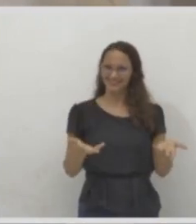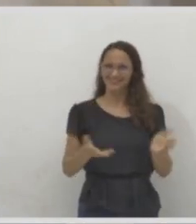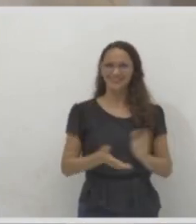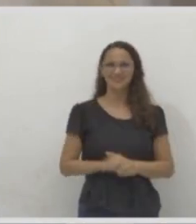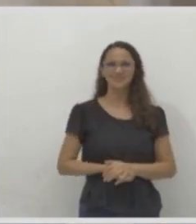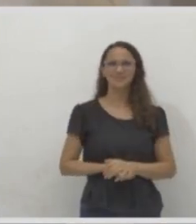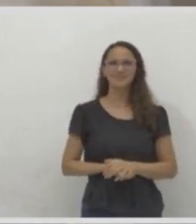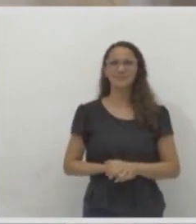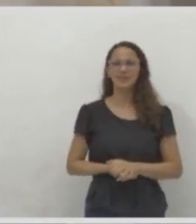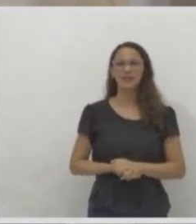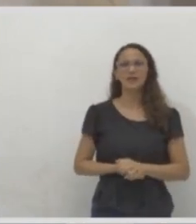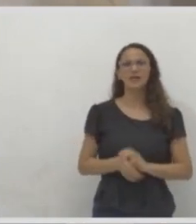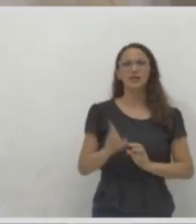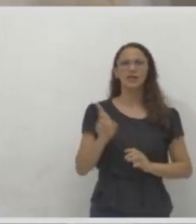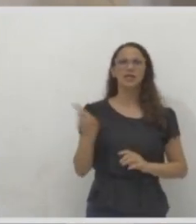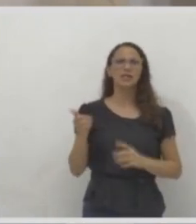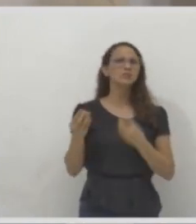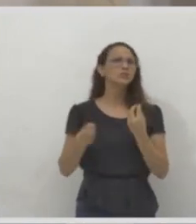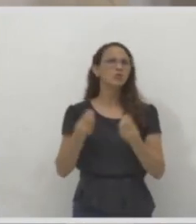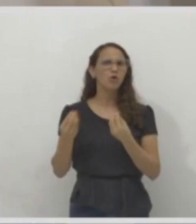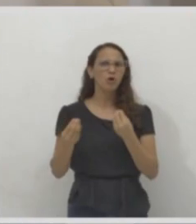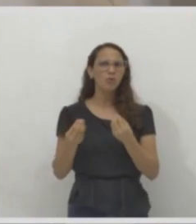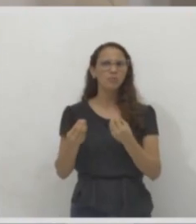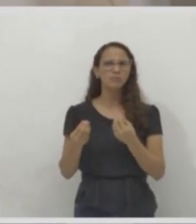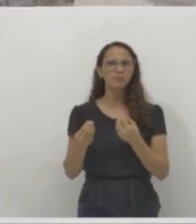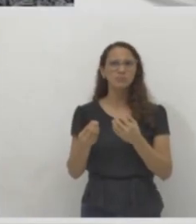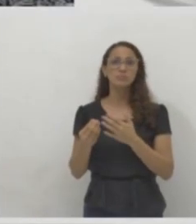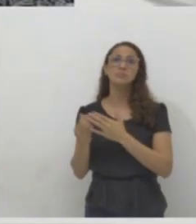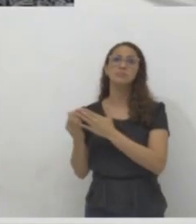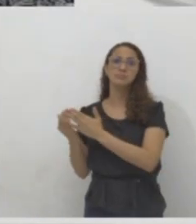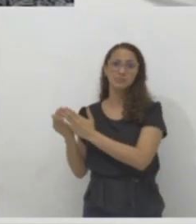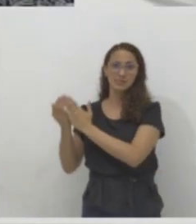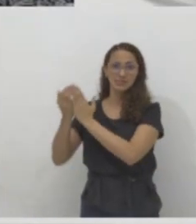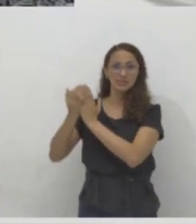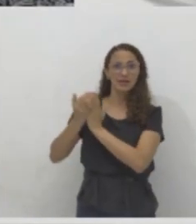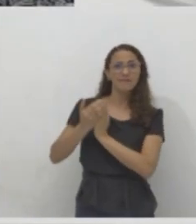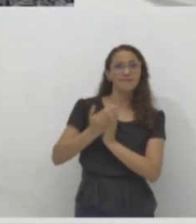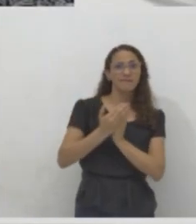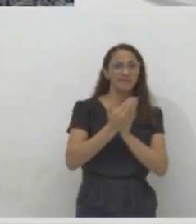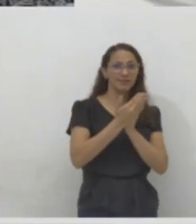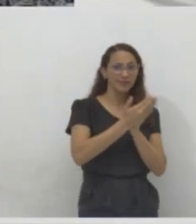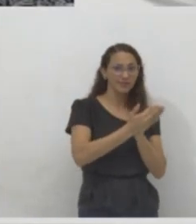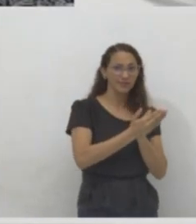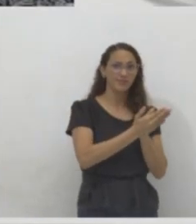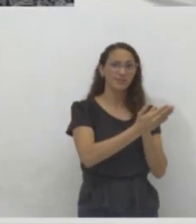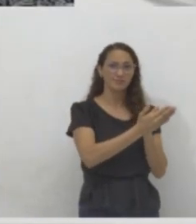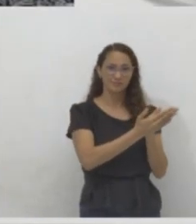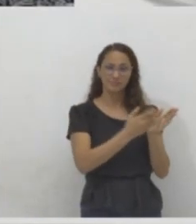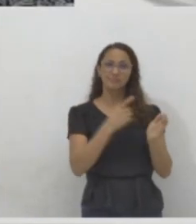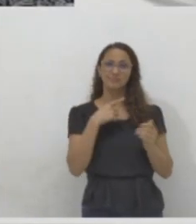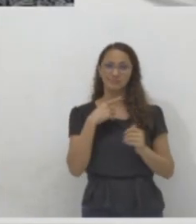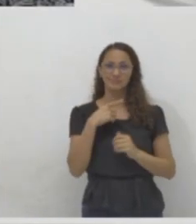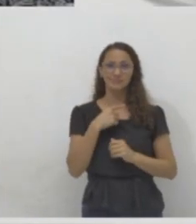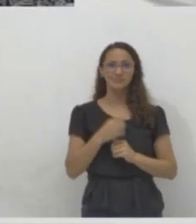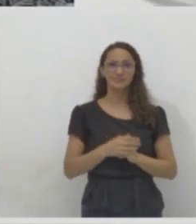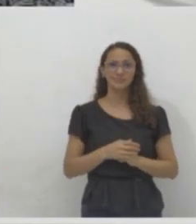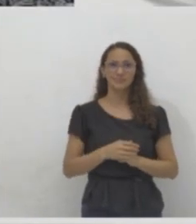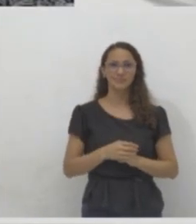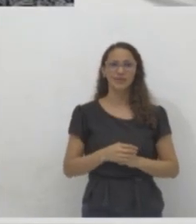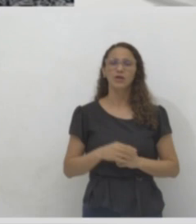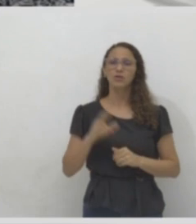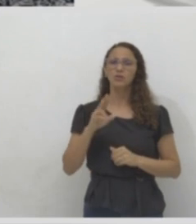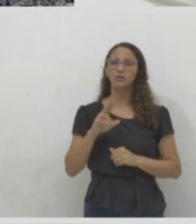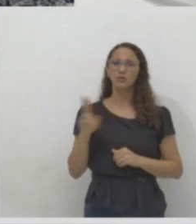esses seringueiros eles vinham em navios, os chamados navios gaiola. Né? A gente olhando esse navio aí, a gente